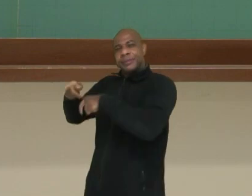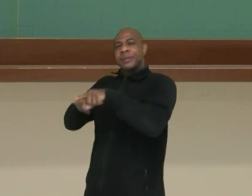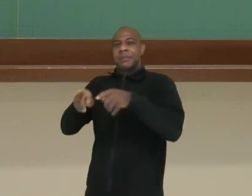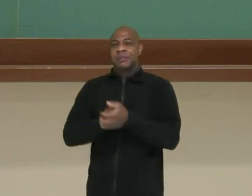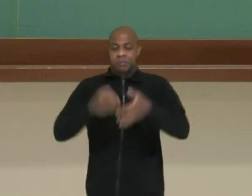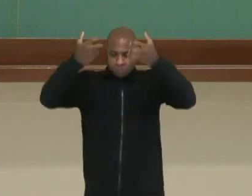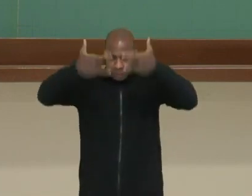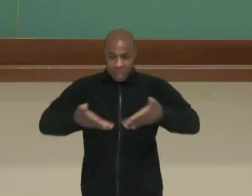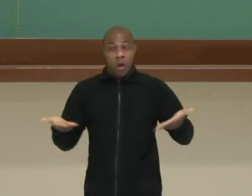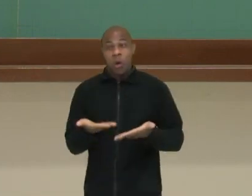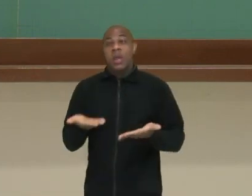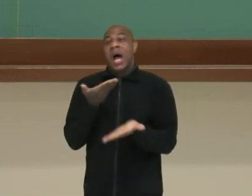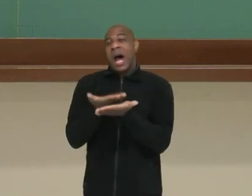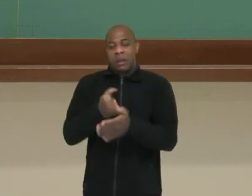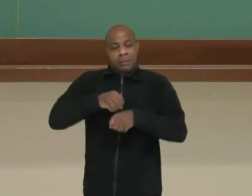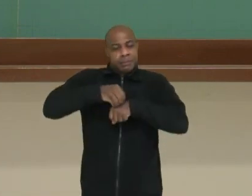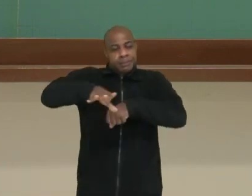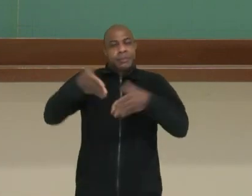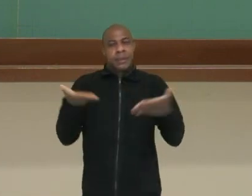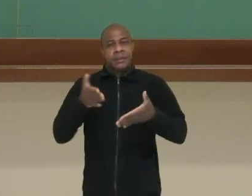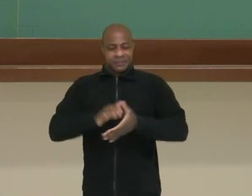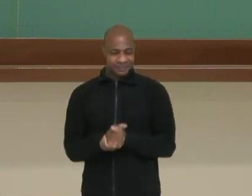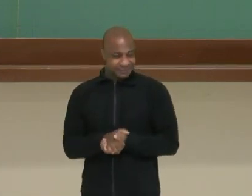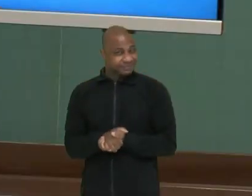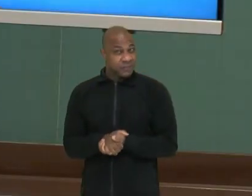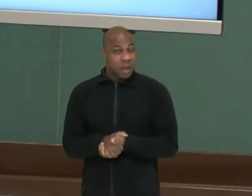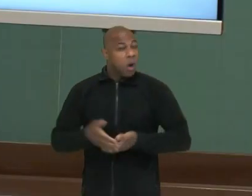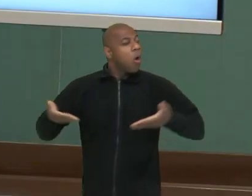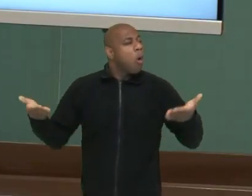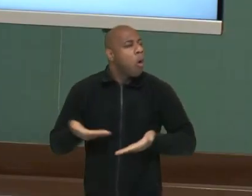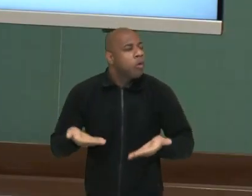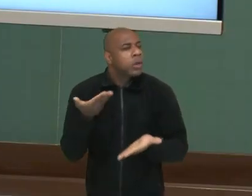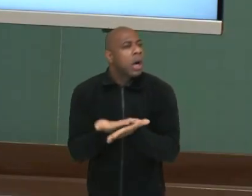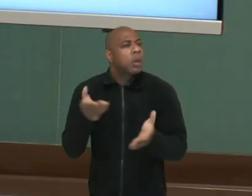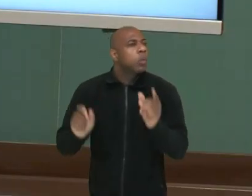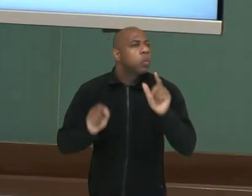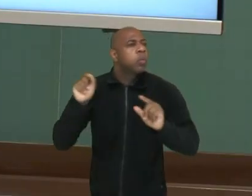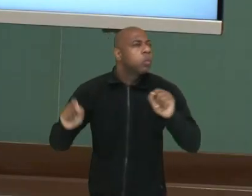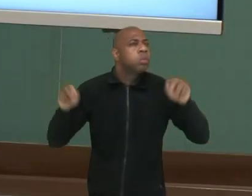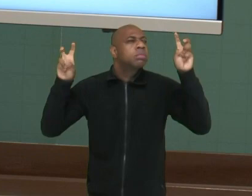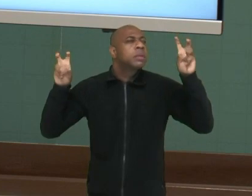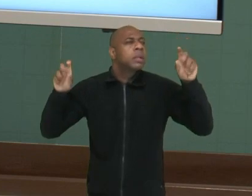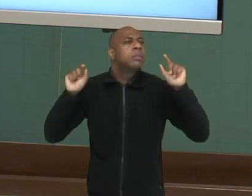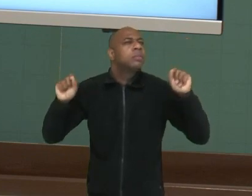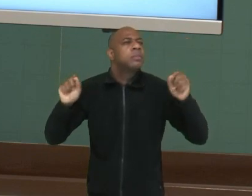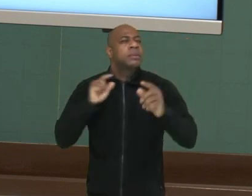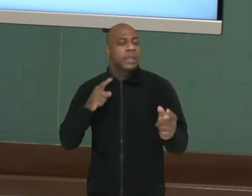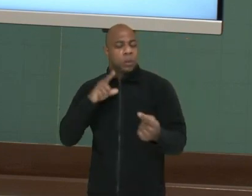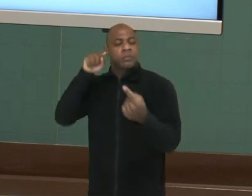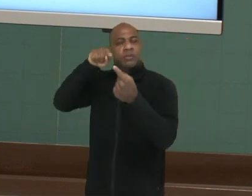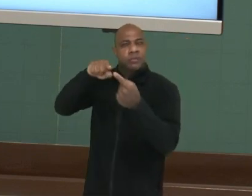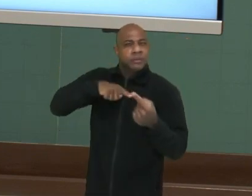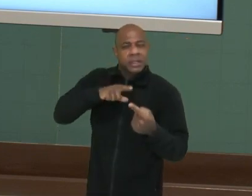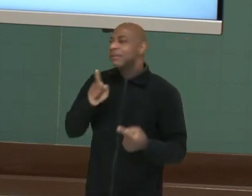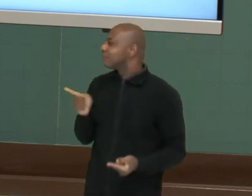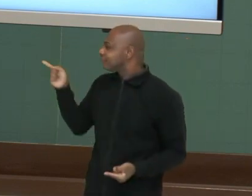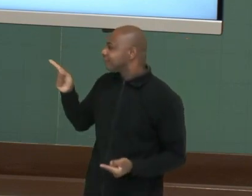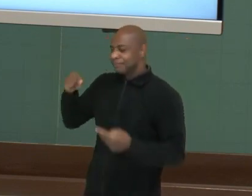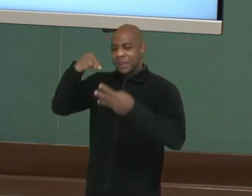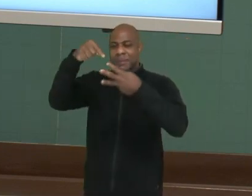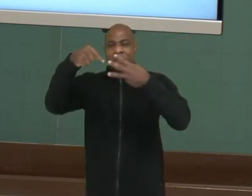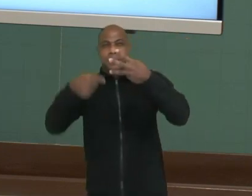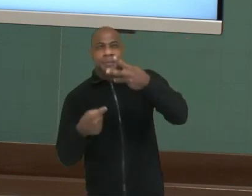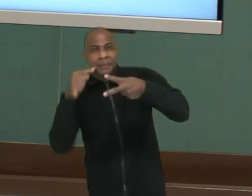fazer uma aula bem especial para você. Na aula de hoje nós temos dois grandes objetivos, que é